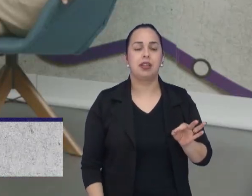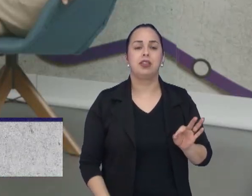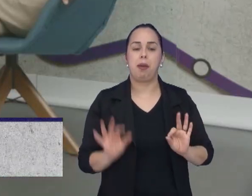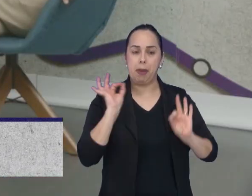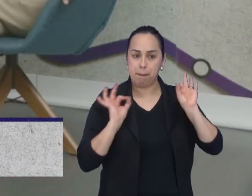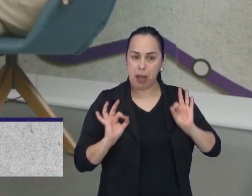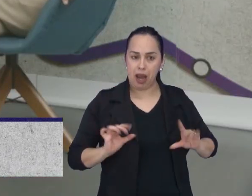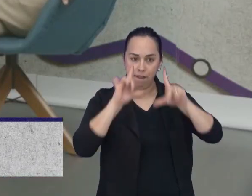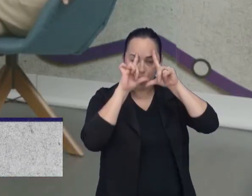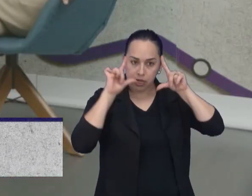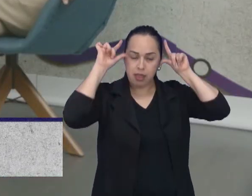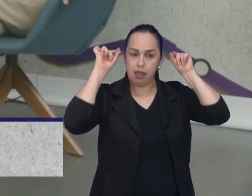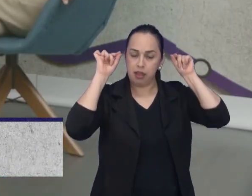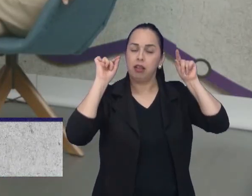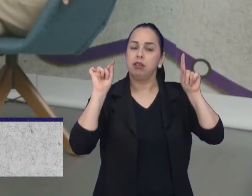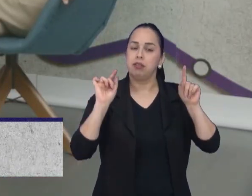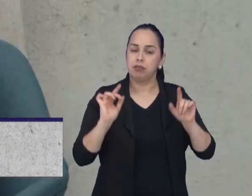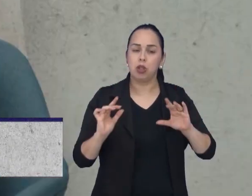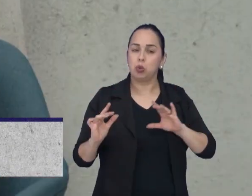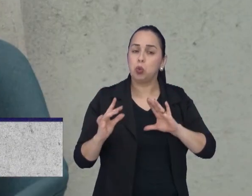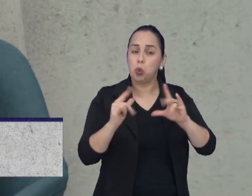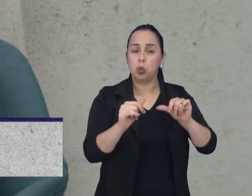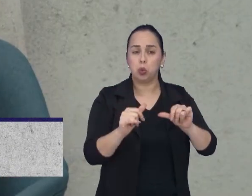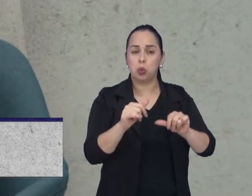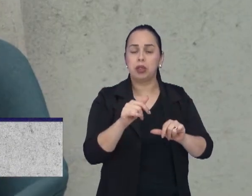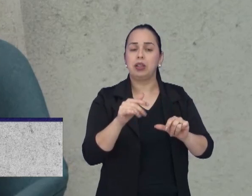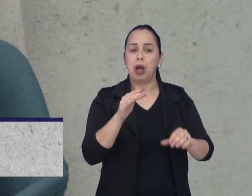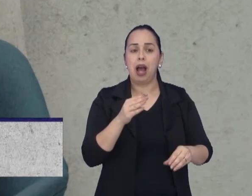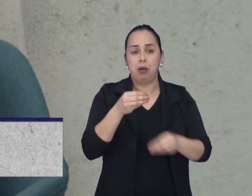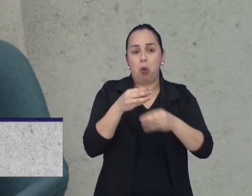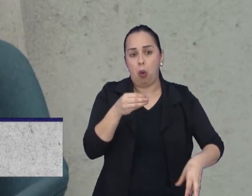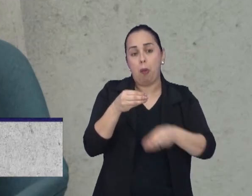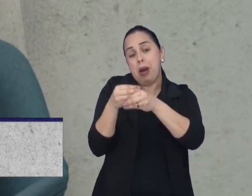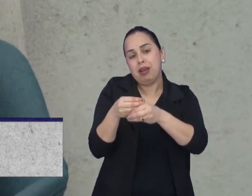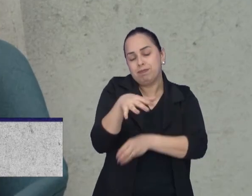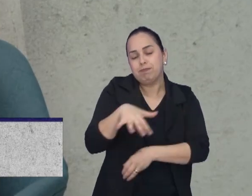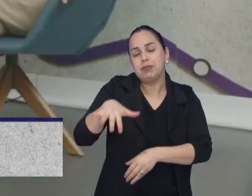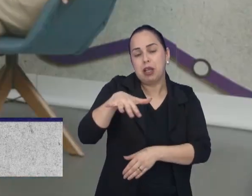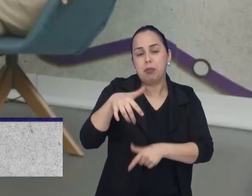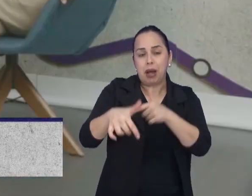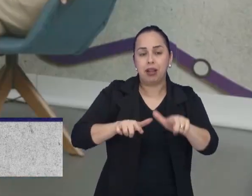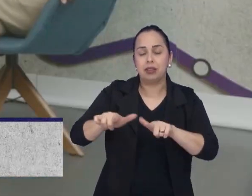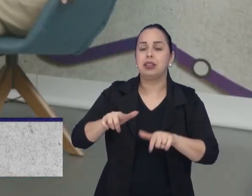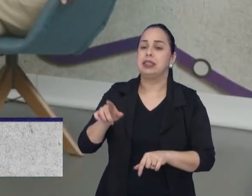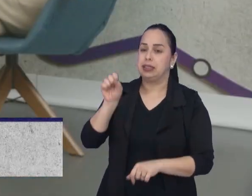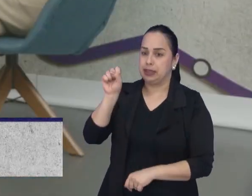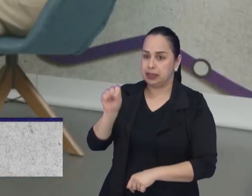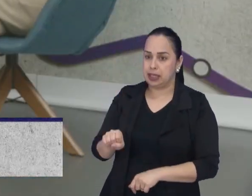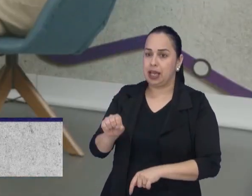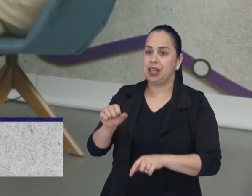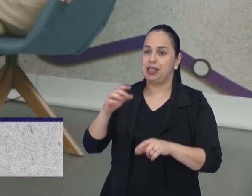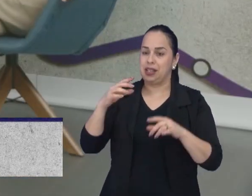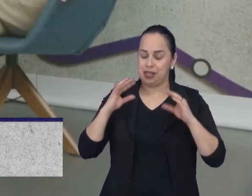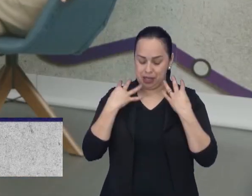fantasias também, né? Esses outros setores acabam entrando também nesse mercado, né? Sim, exato, as fantasias, né?